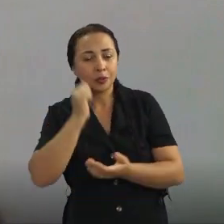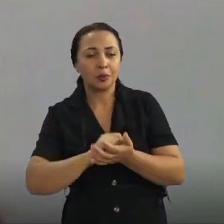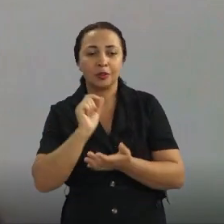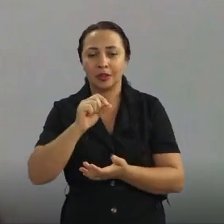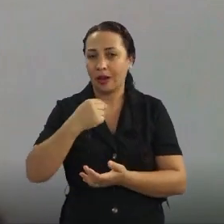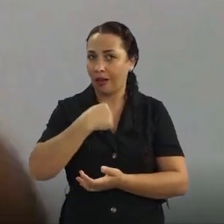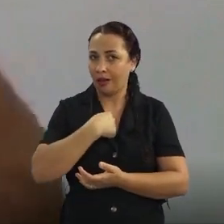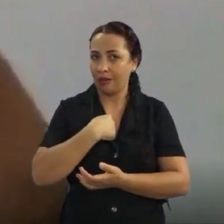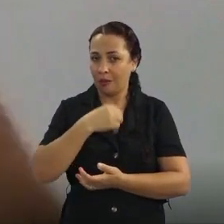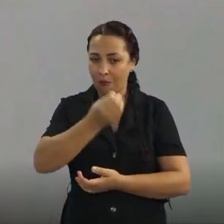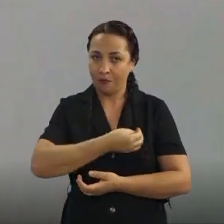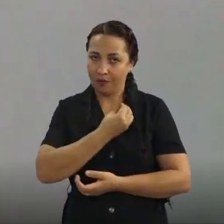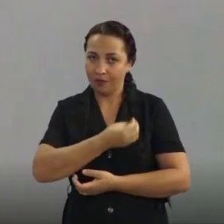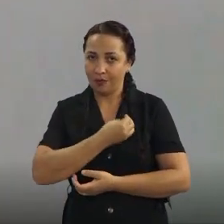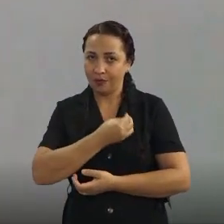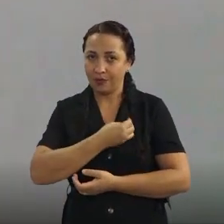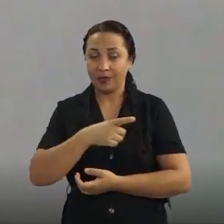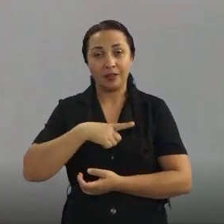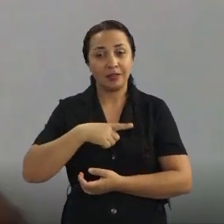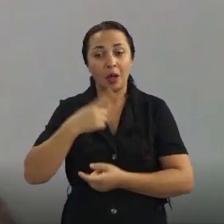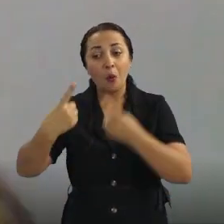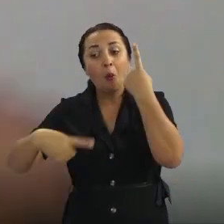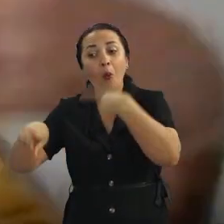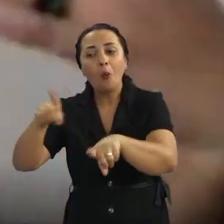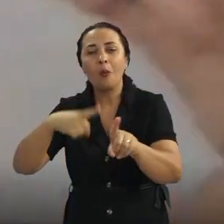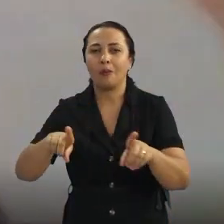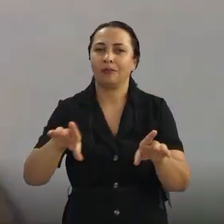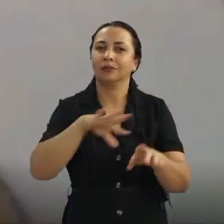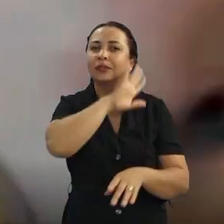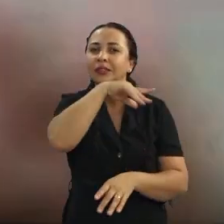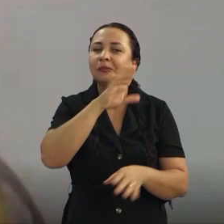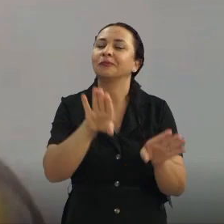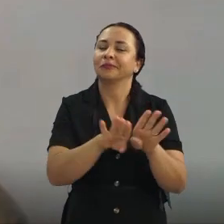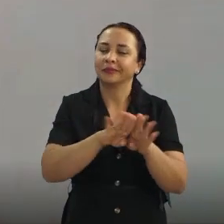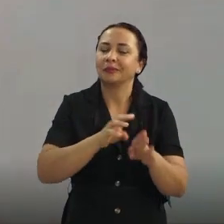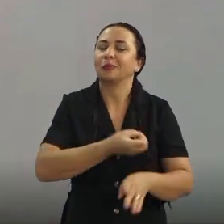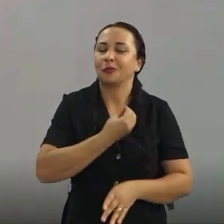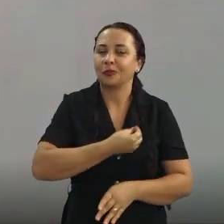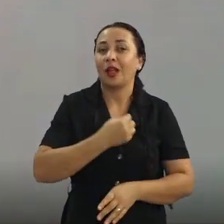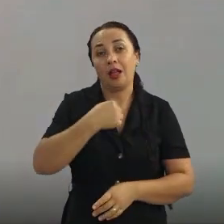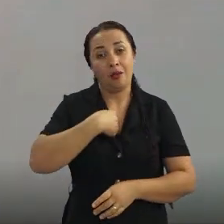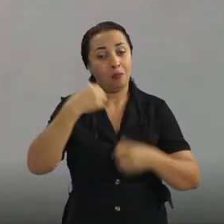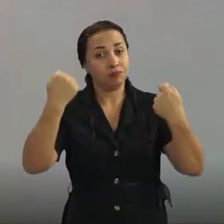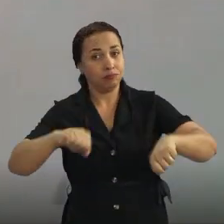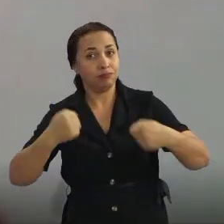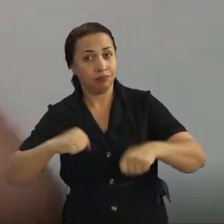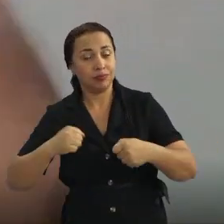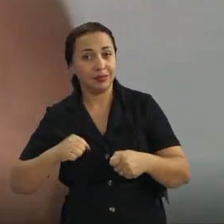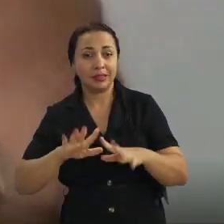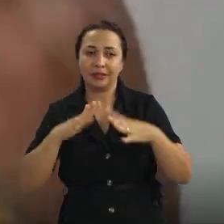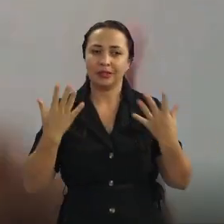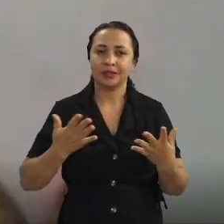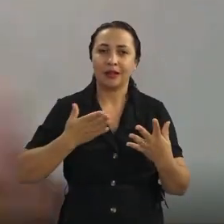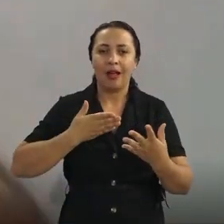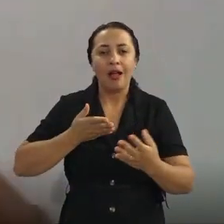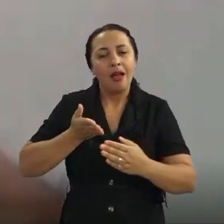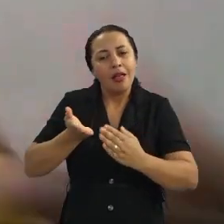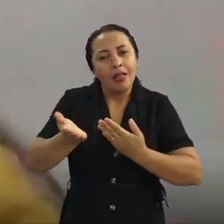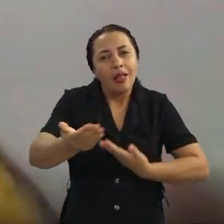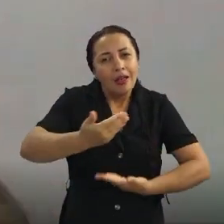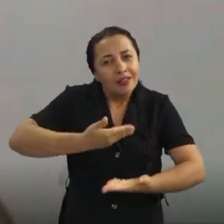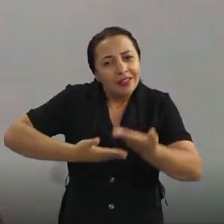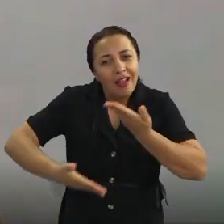compreensão de que eu sou um ser vivo e existem outros seres vivos também nesse lugar e que eu preciso então